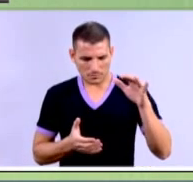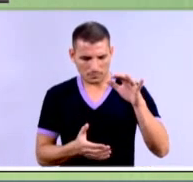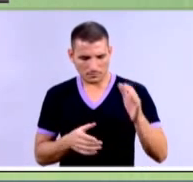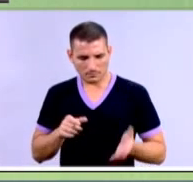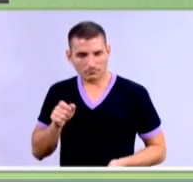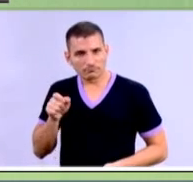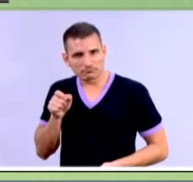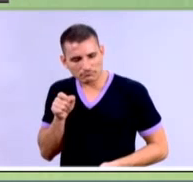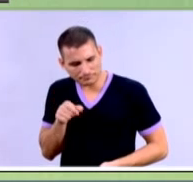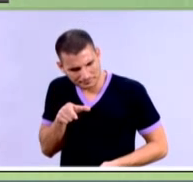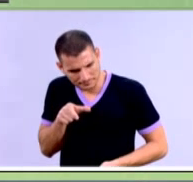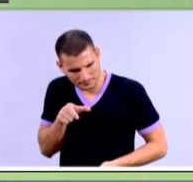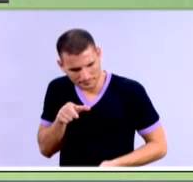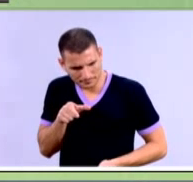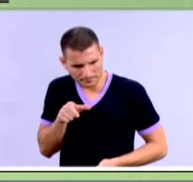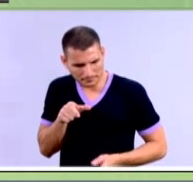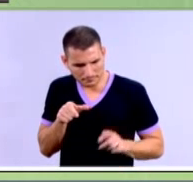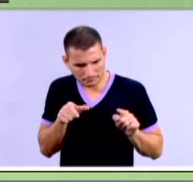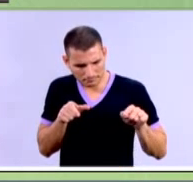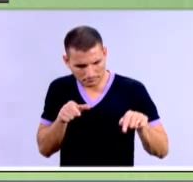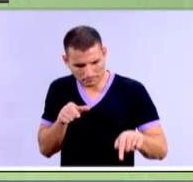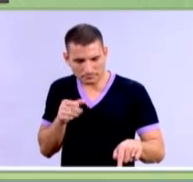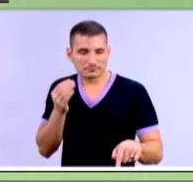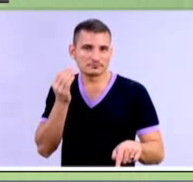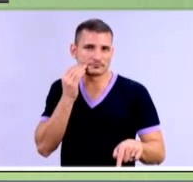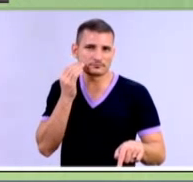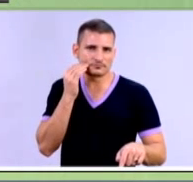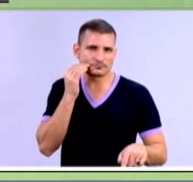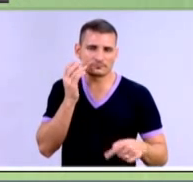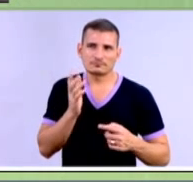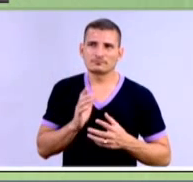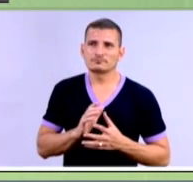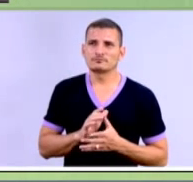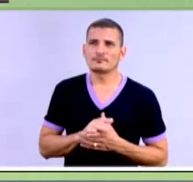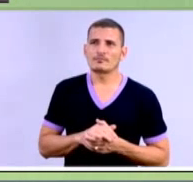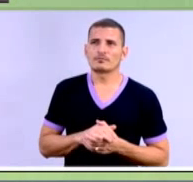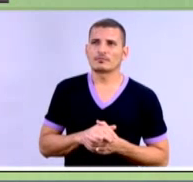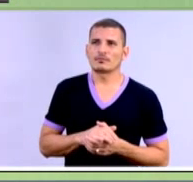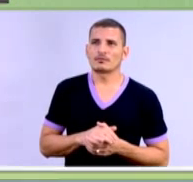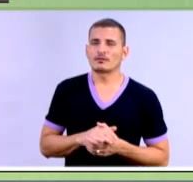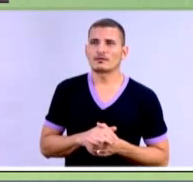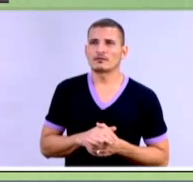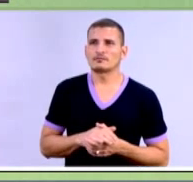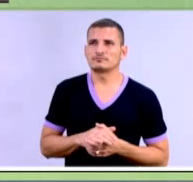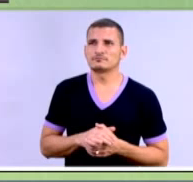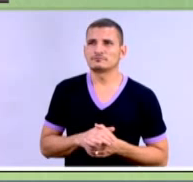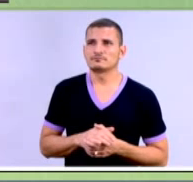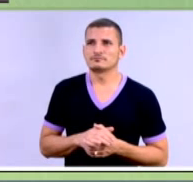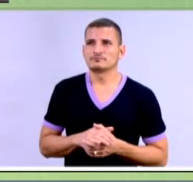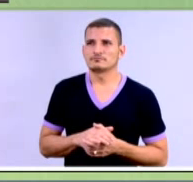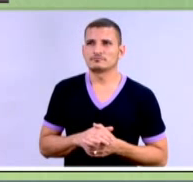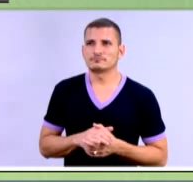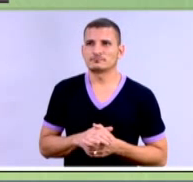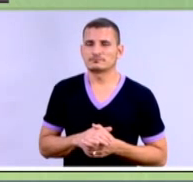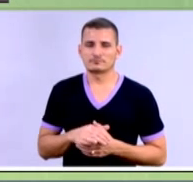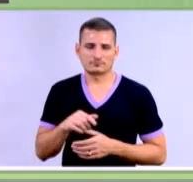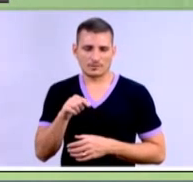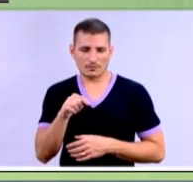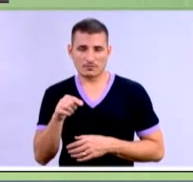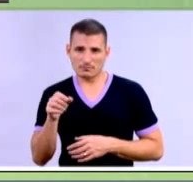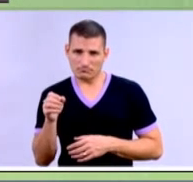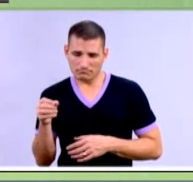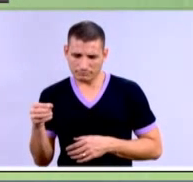uma lanterninha laser, por exemplo, bem no ângulo bem no rumo do buraquinho da água, essa luz ela